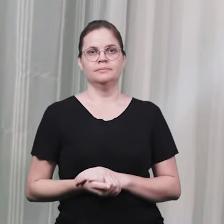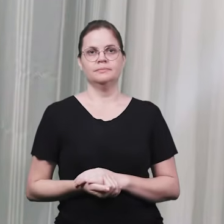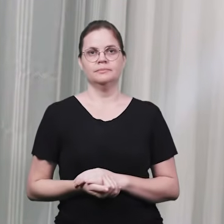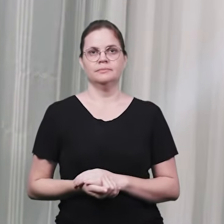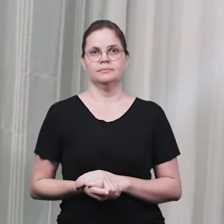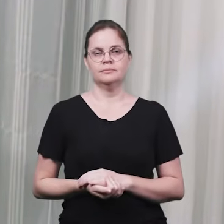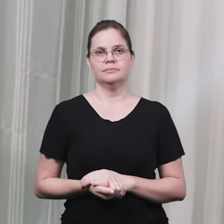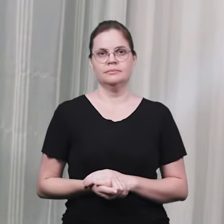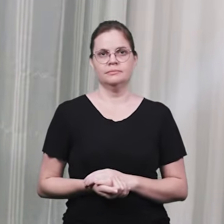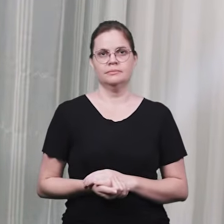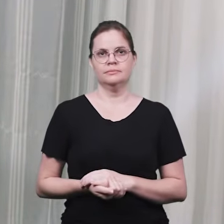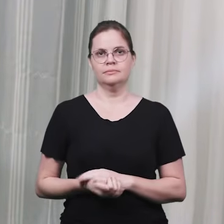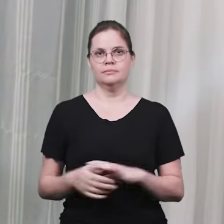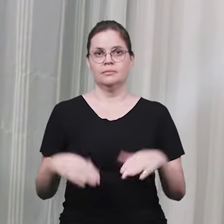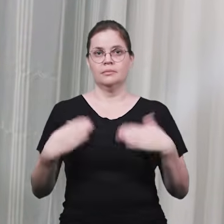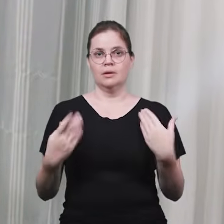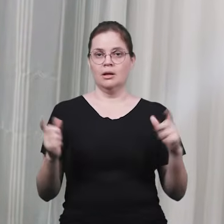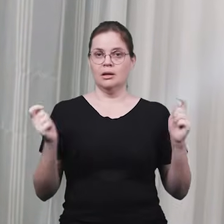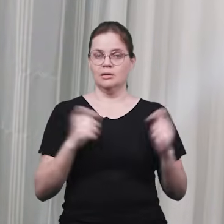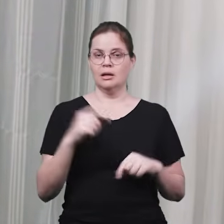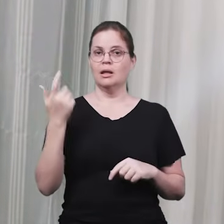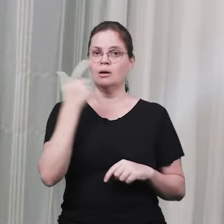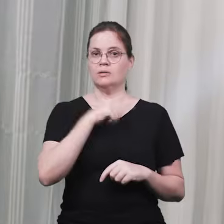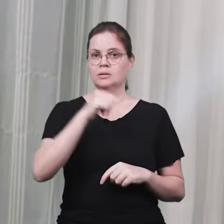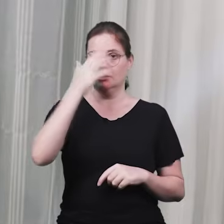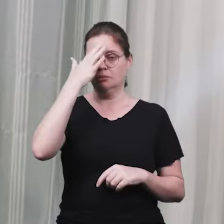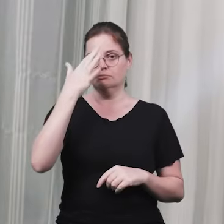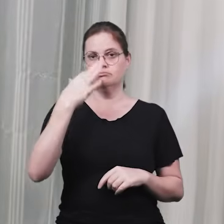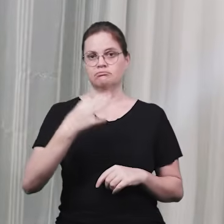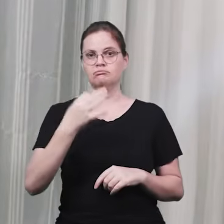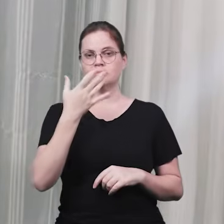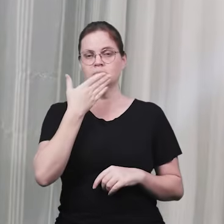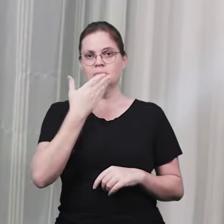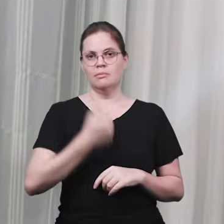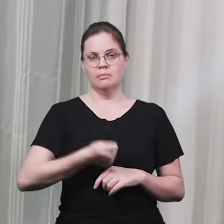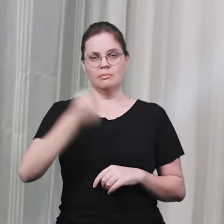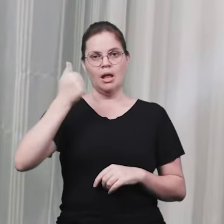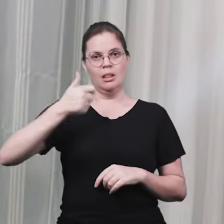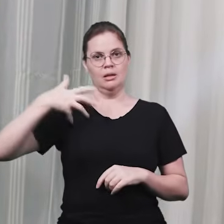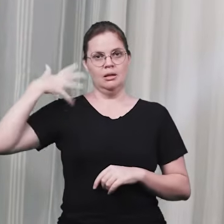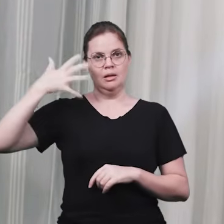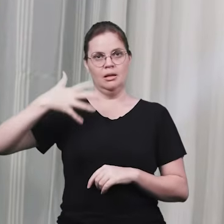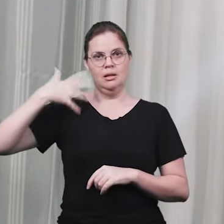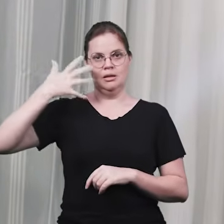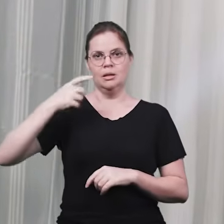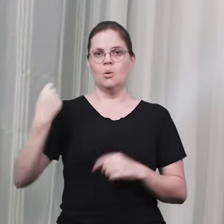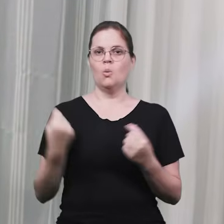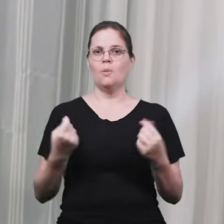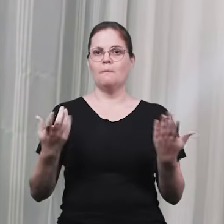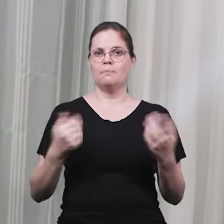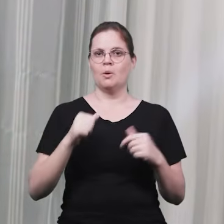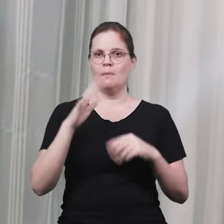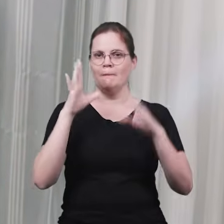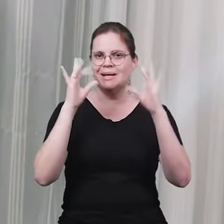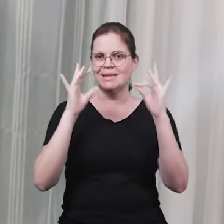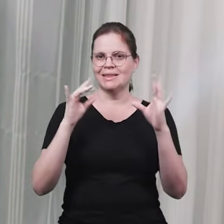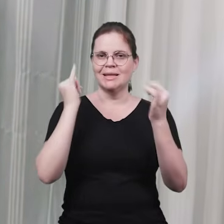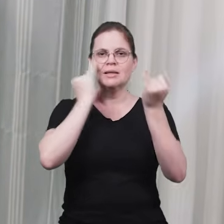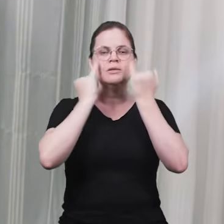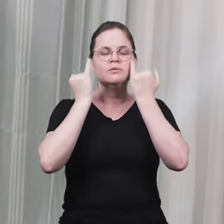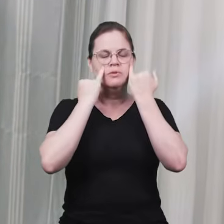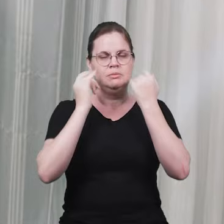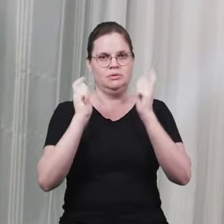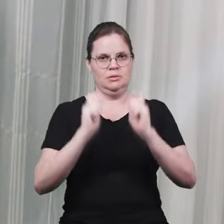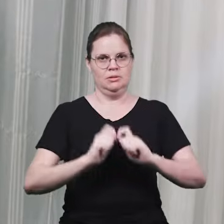Deus. Então ela consegue compreender melhor com uma mensagem mais complexa, com mais